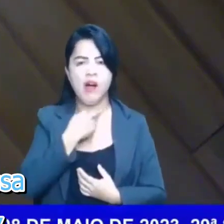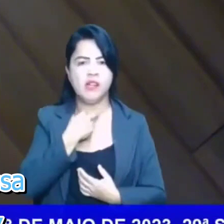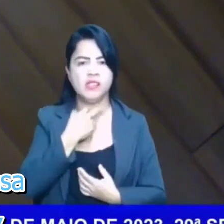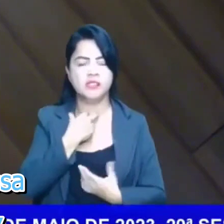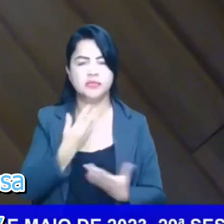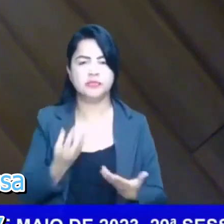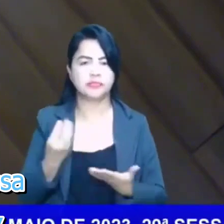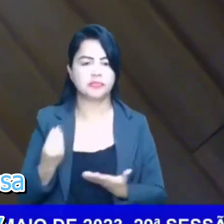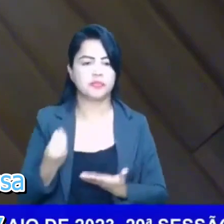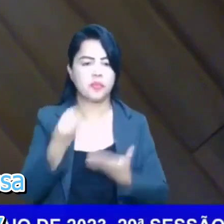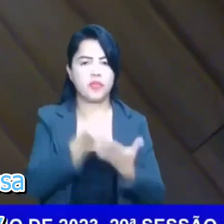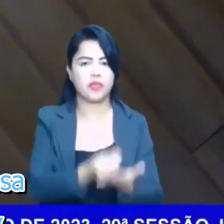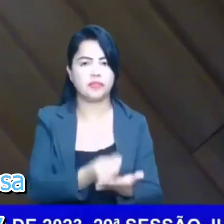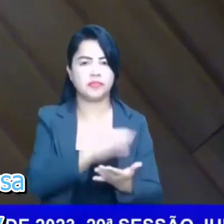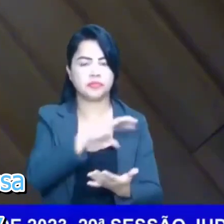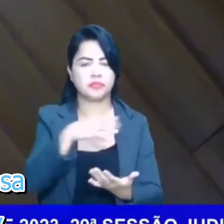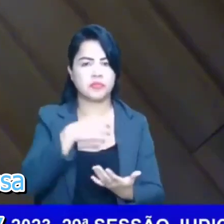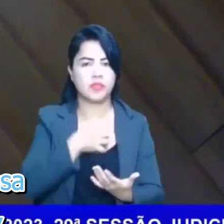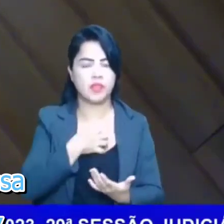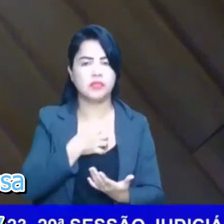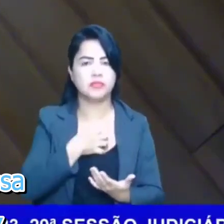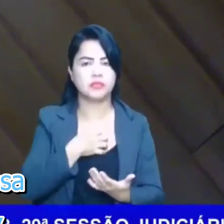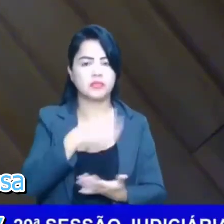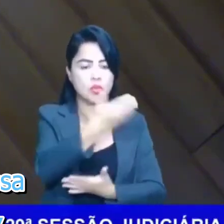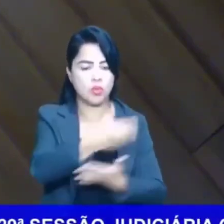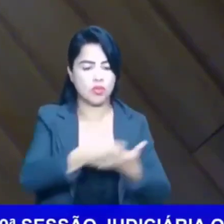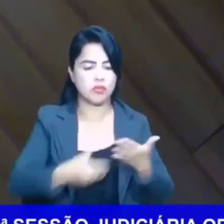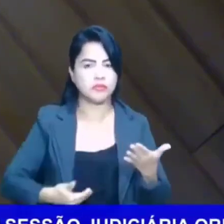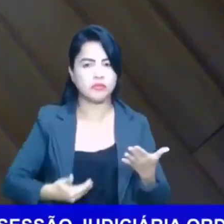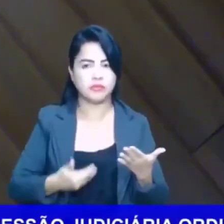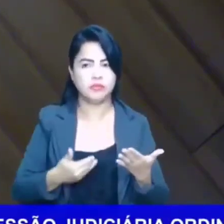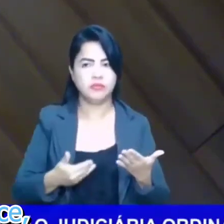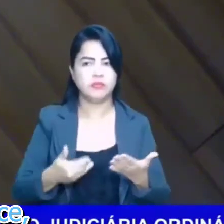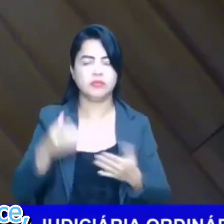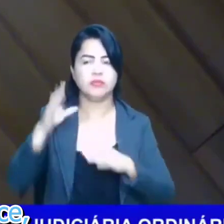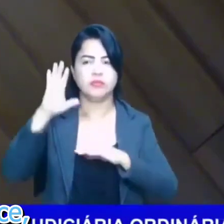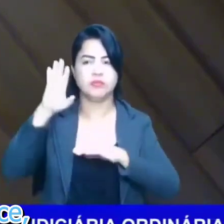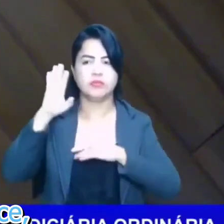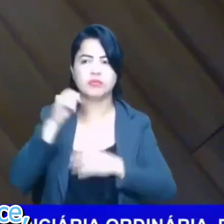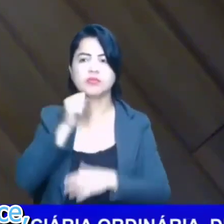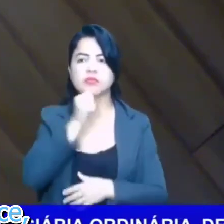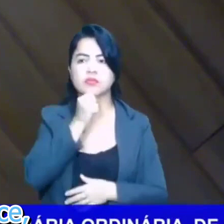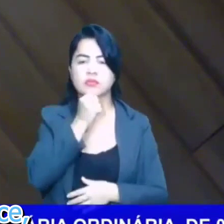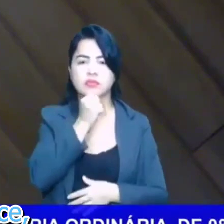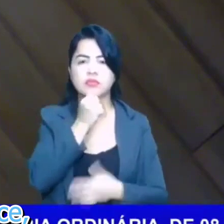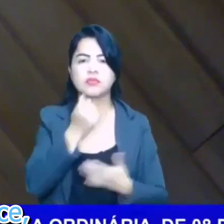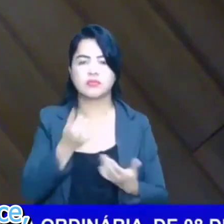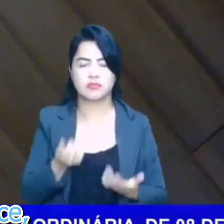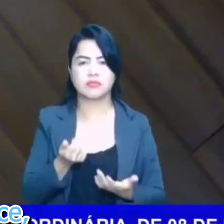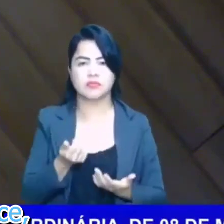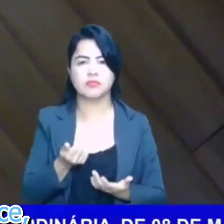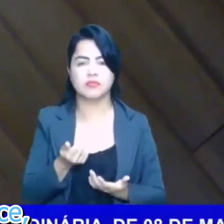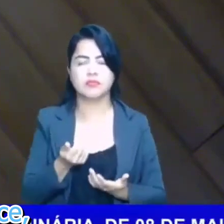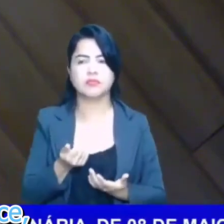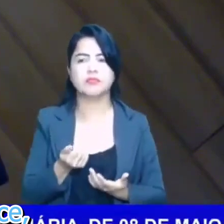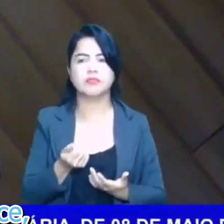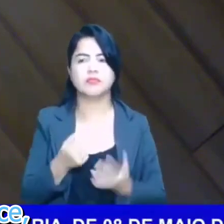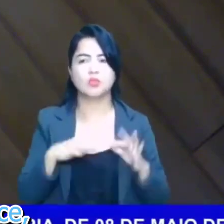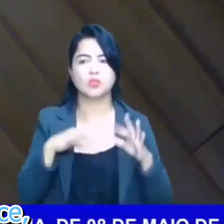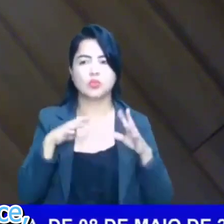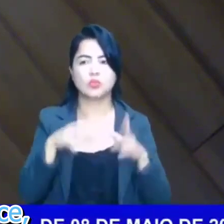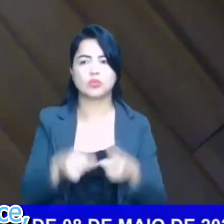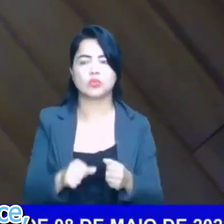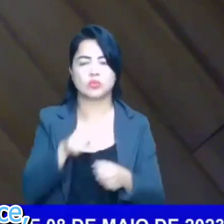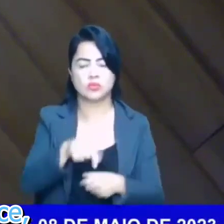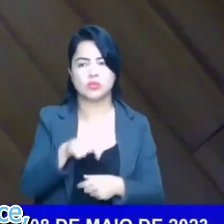devem ser lançados dessa maneira na prestação de conta dos candidatos. E, ainda assim, com todo o zelo